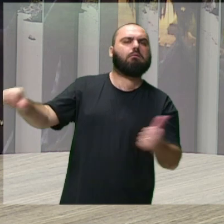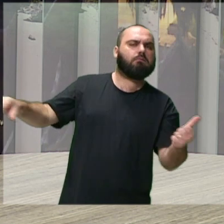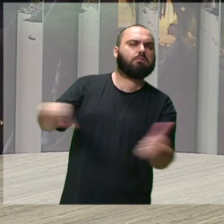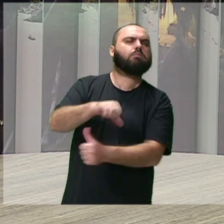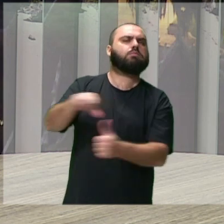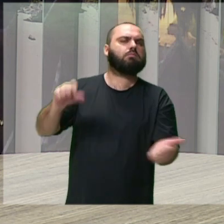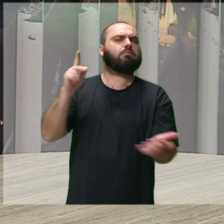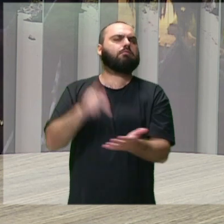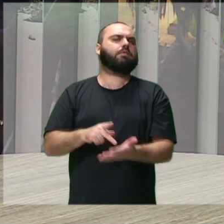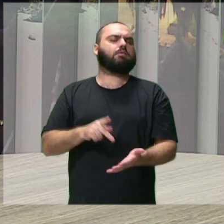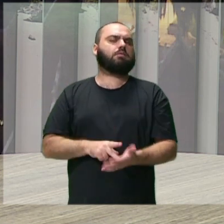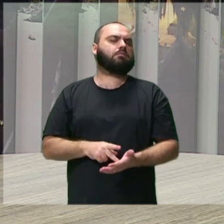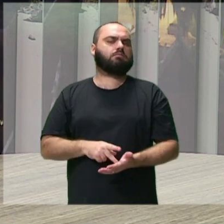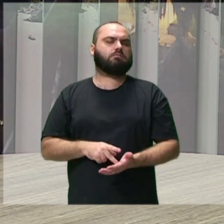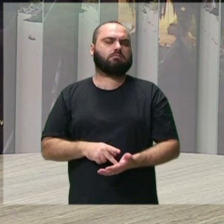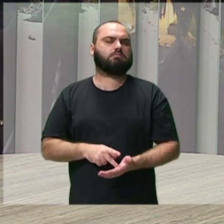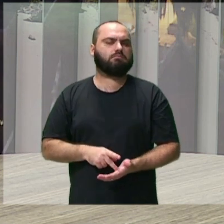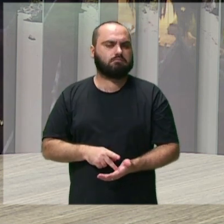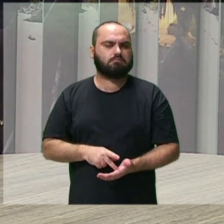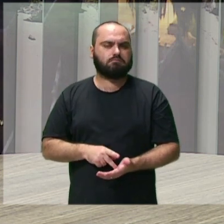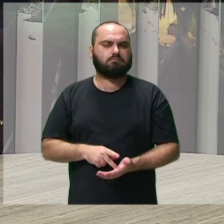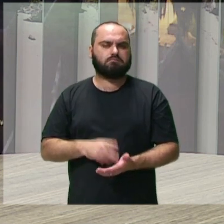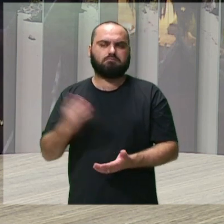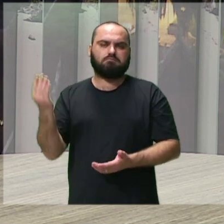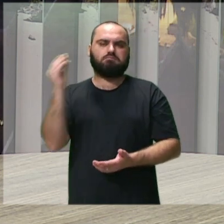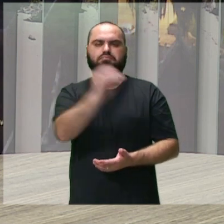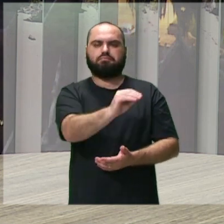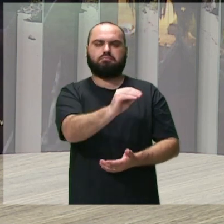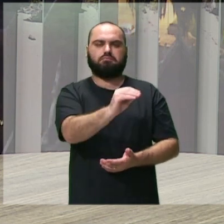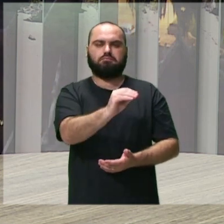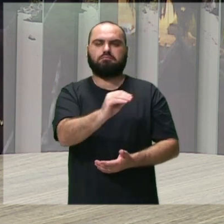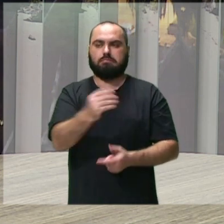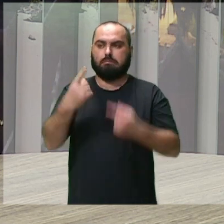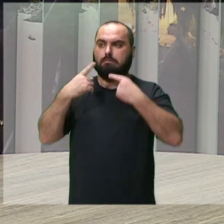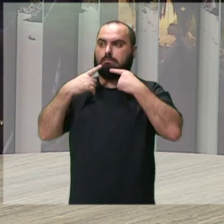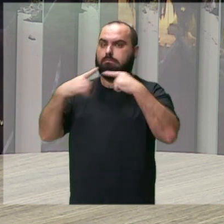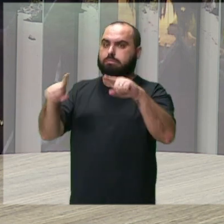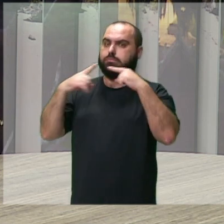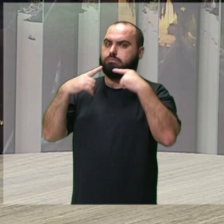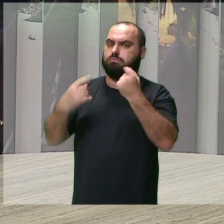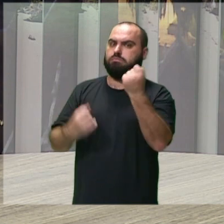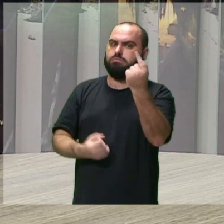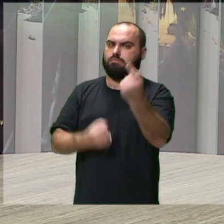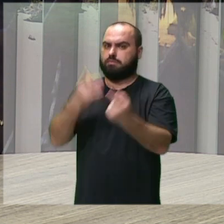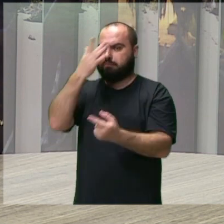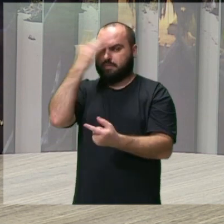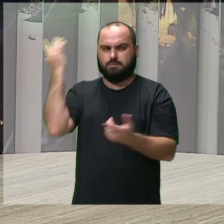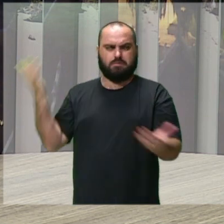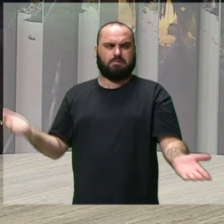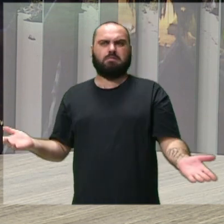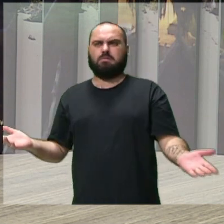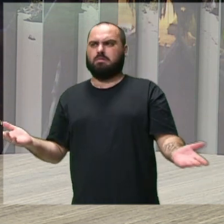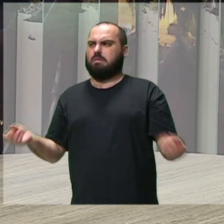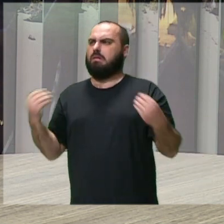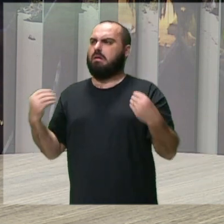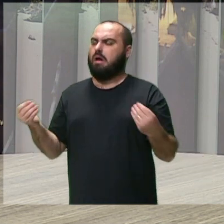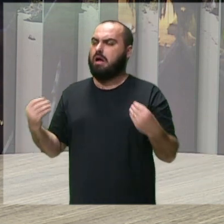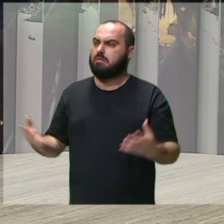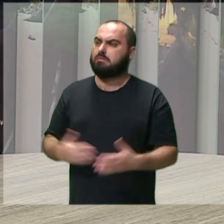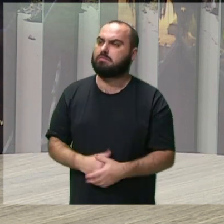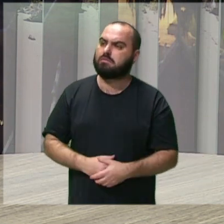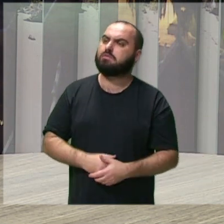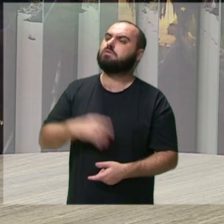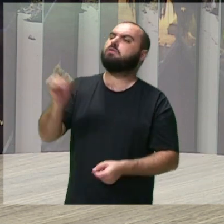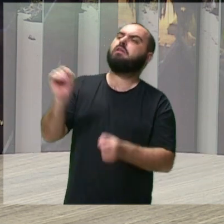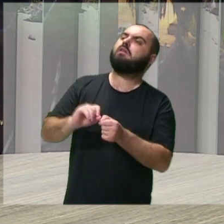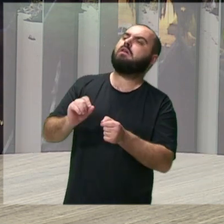falou. Pensando bem, eu vou colocar. Fui criticado, algumas pessoas me disseram, tu está maluco, como é que tu vai fazer um negócio